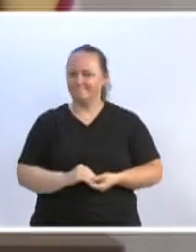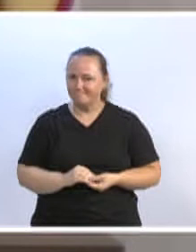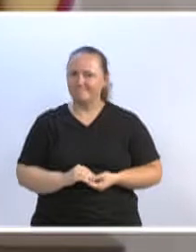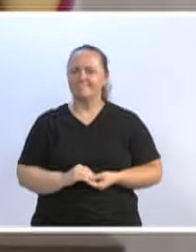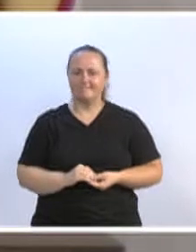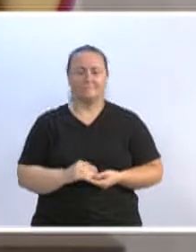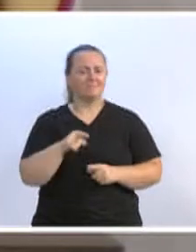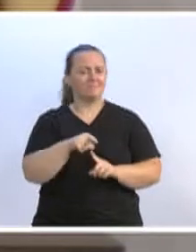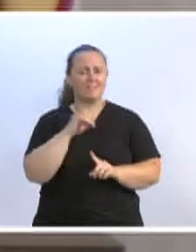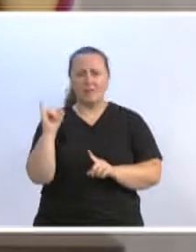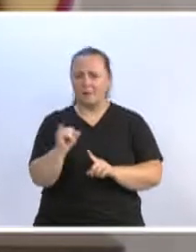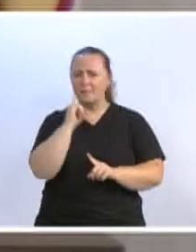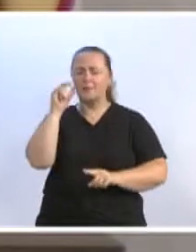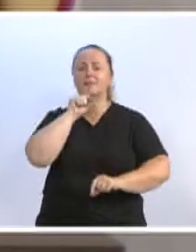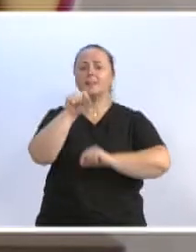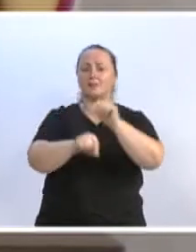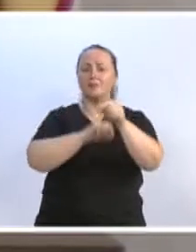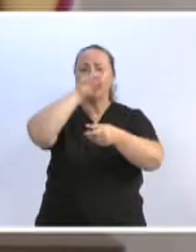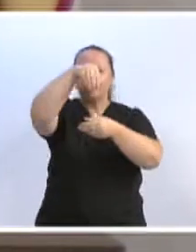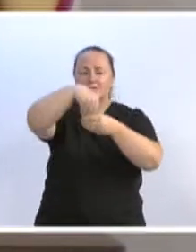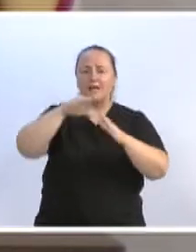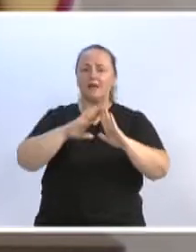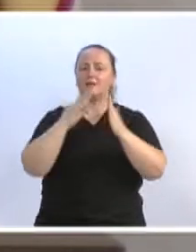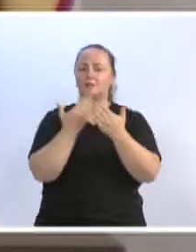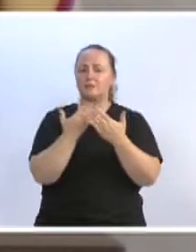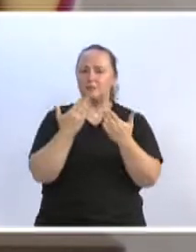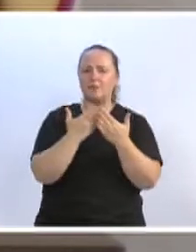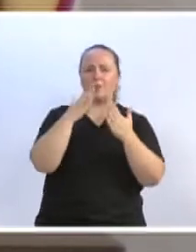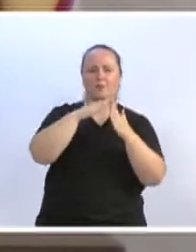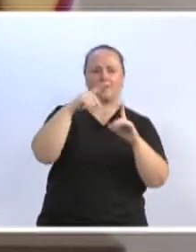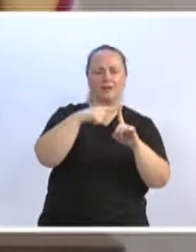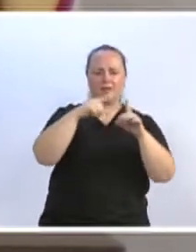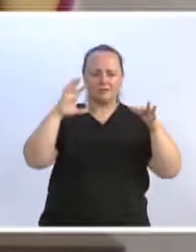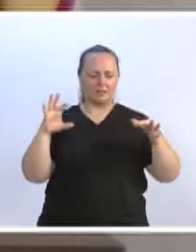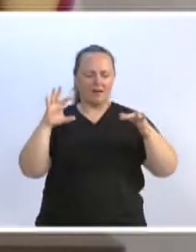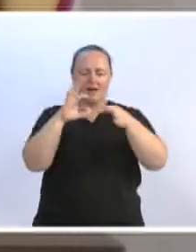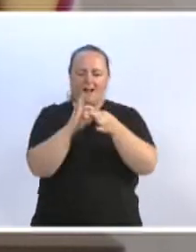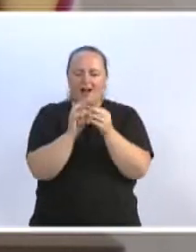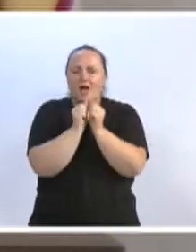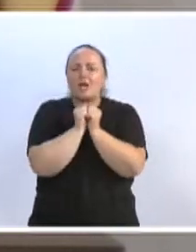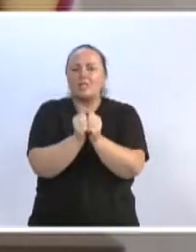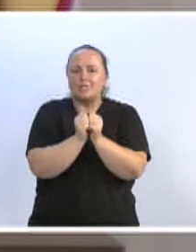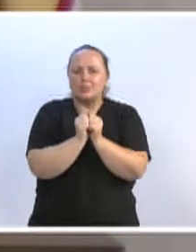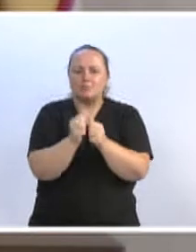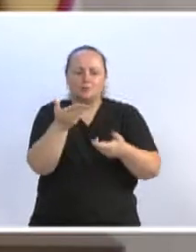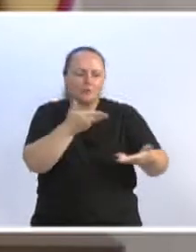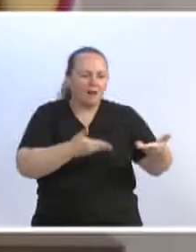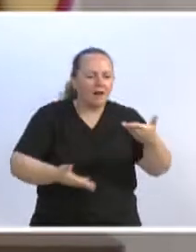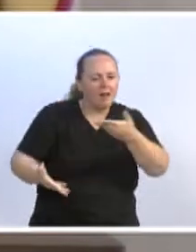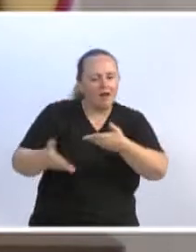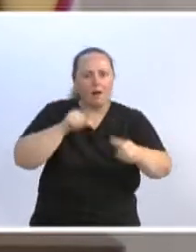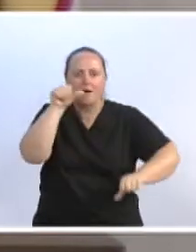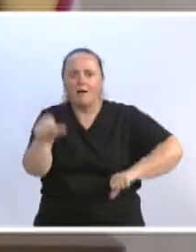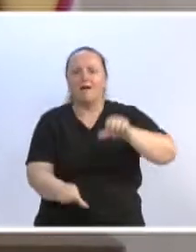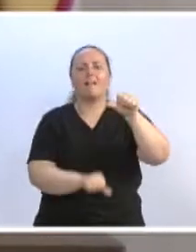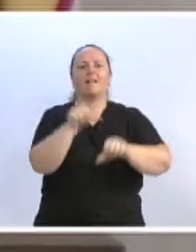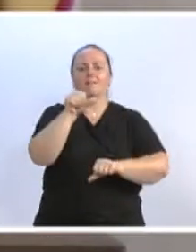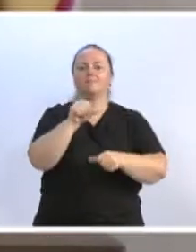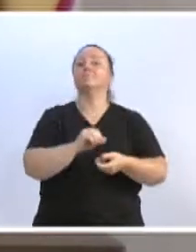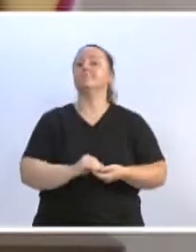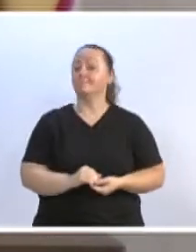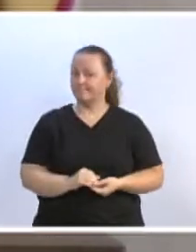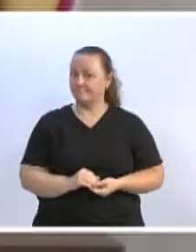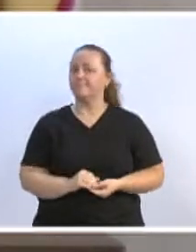transformação educacional, através das igrejas e escolas, uma do lado da outra. Tantos exemplos